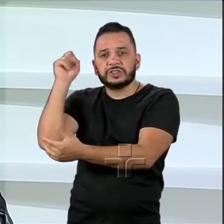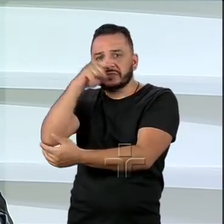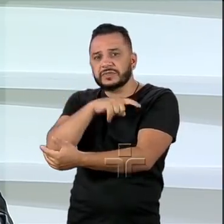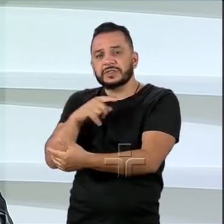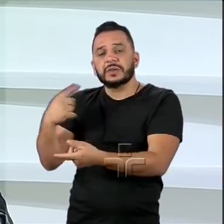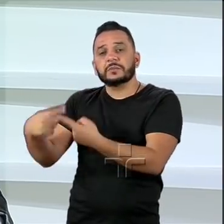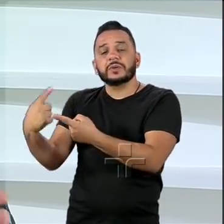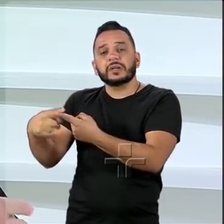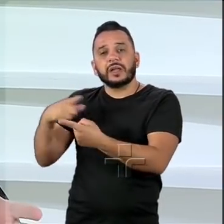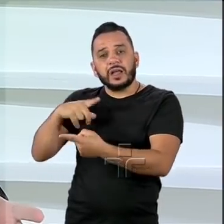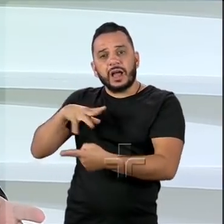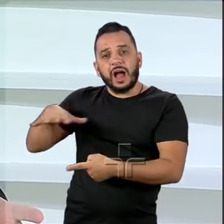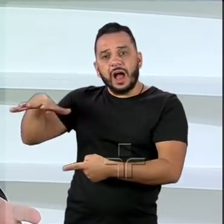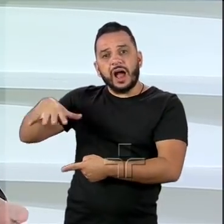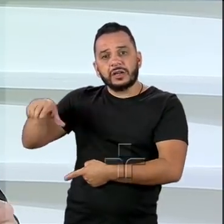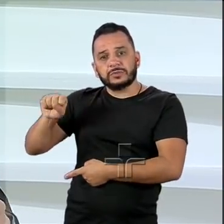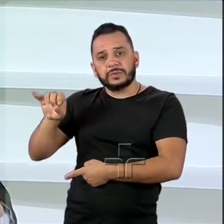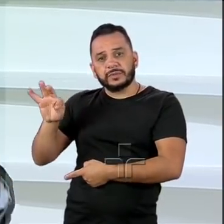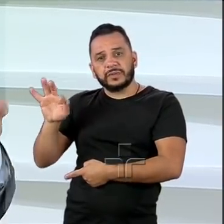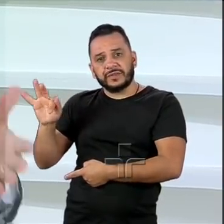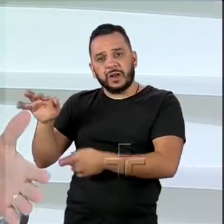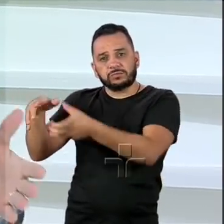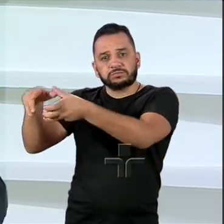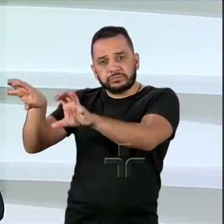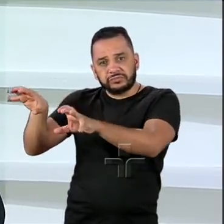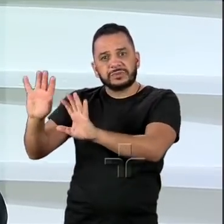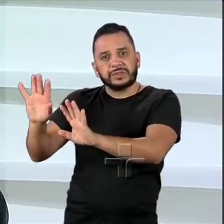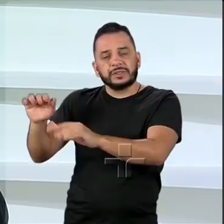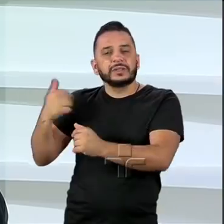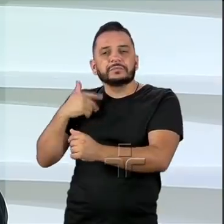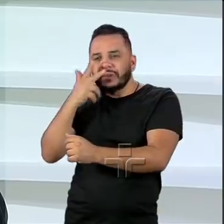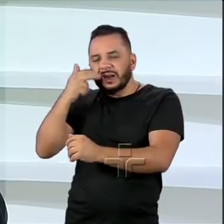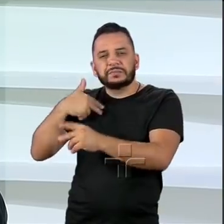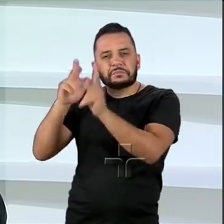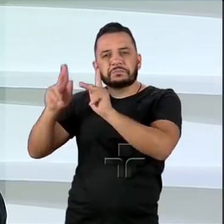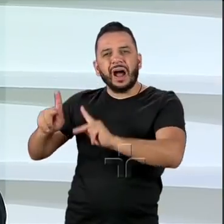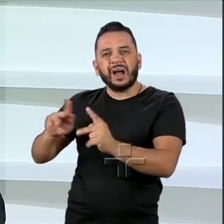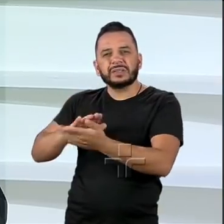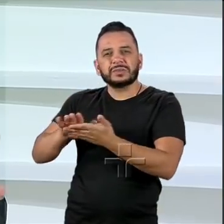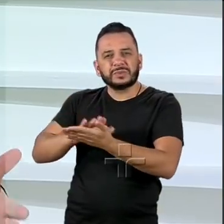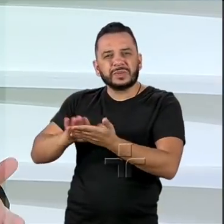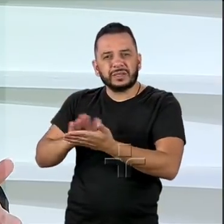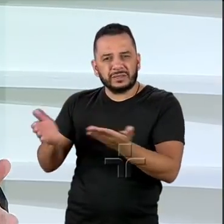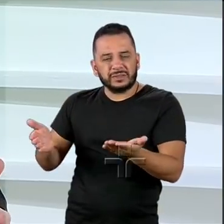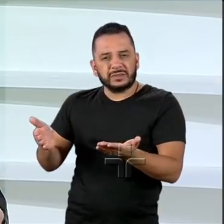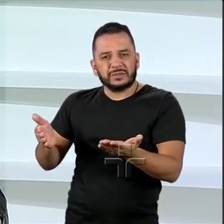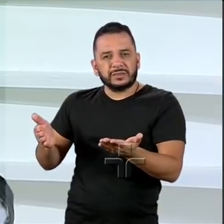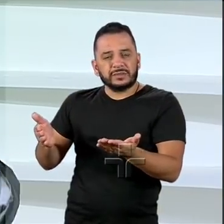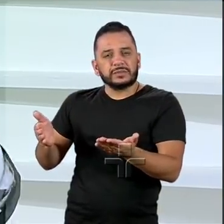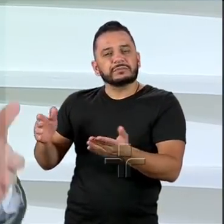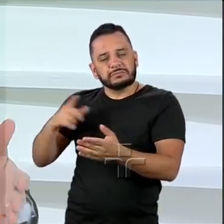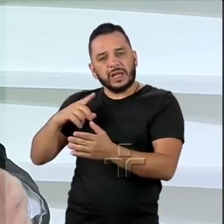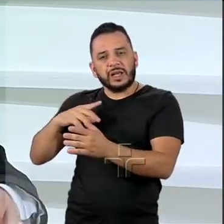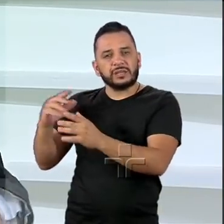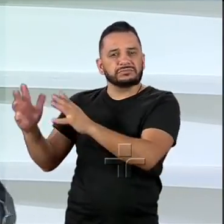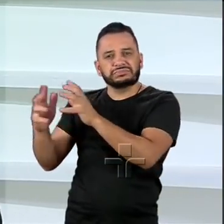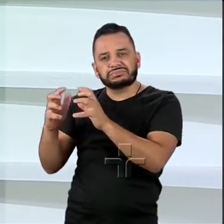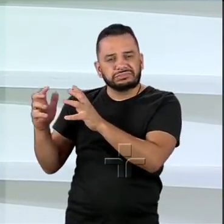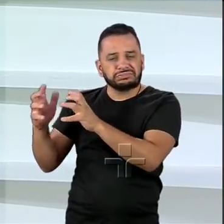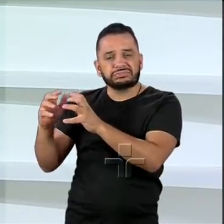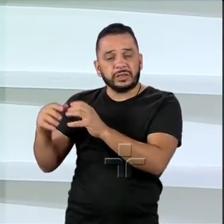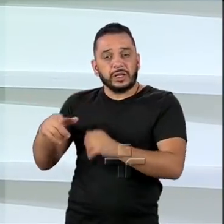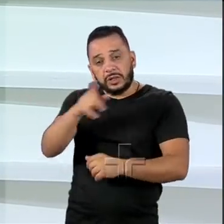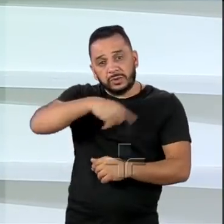decisões que pacifiquem o cenário e confiram estabilidade às instituições e previsibilidade